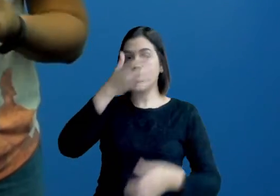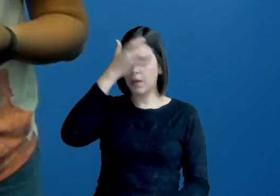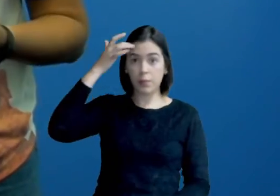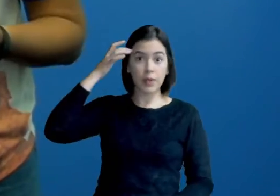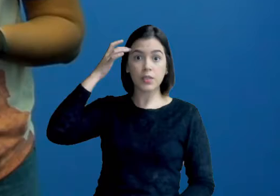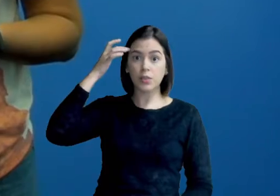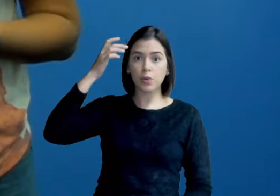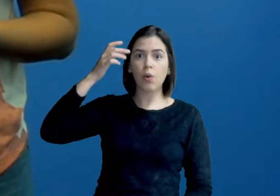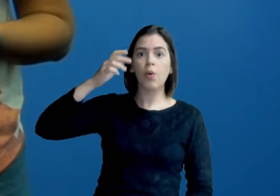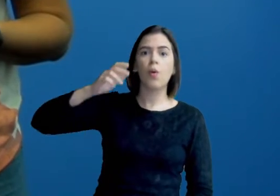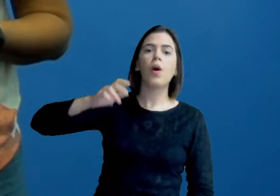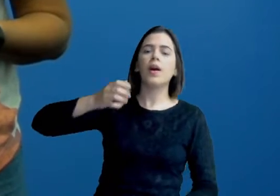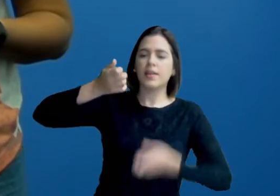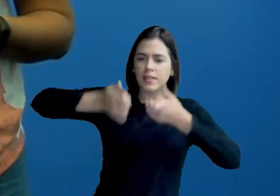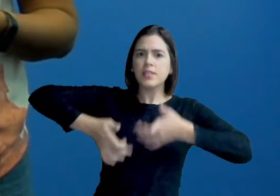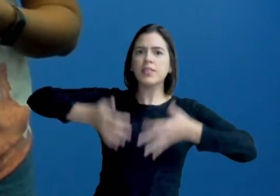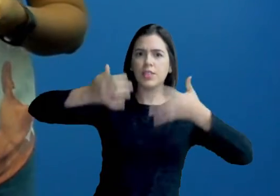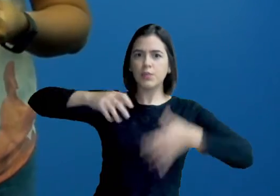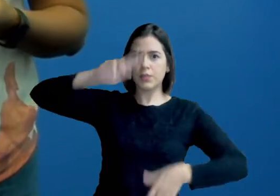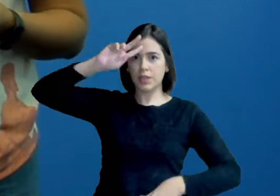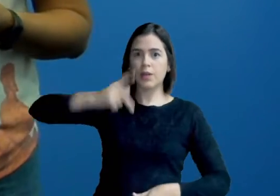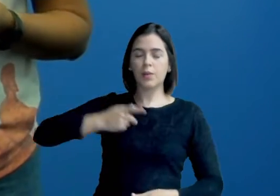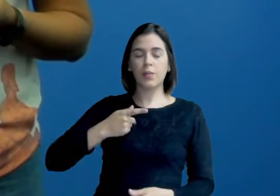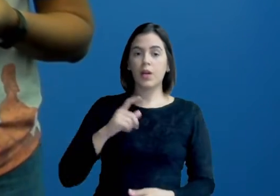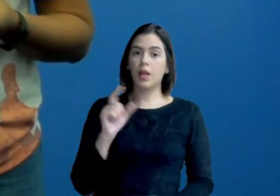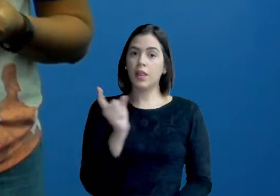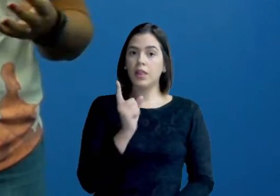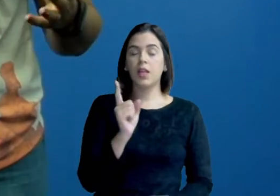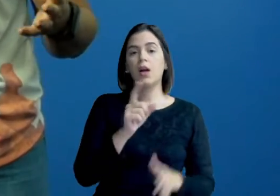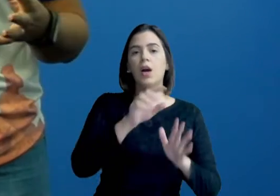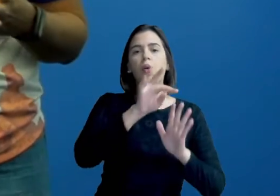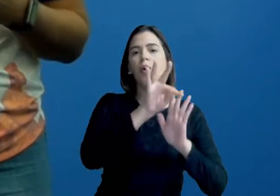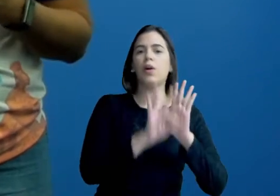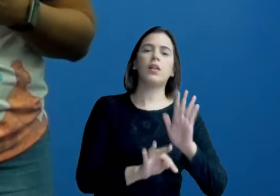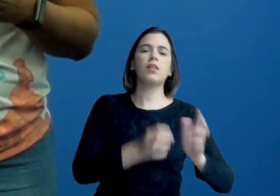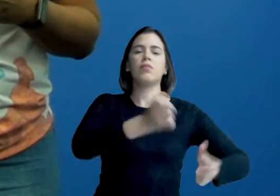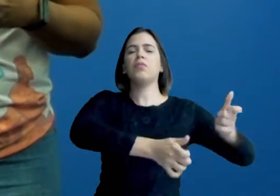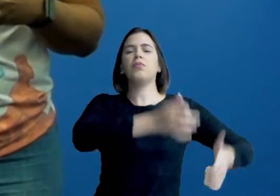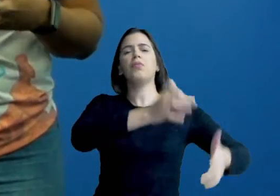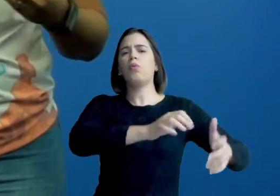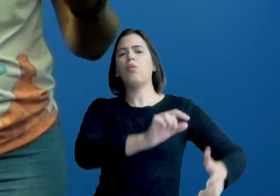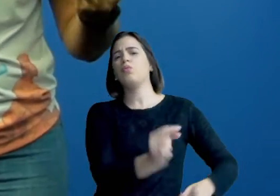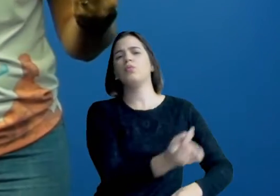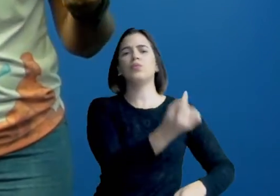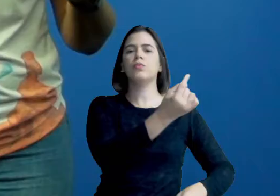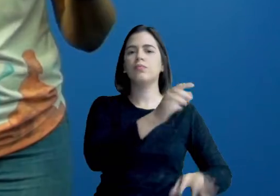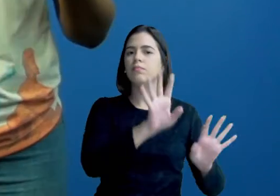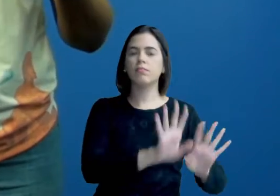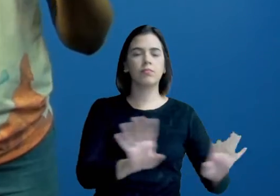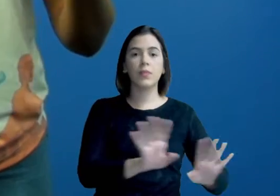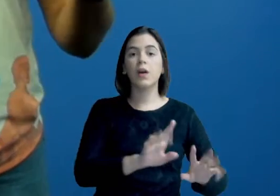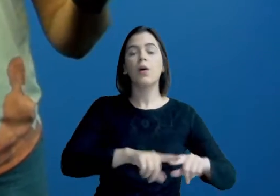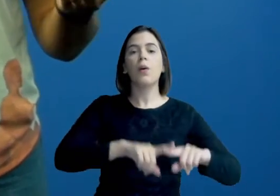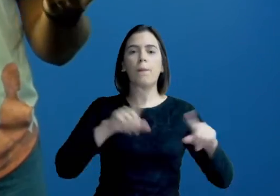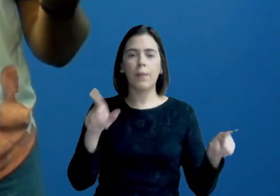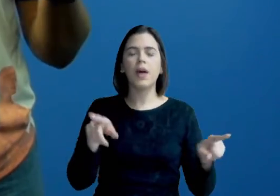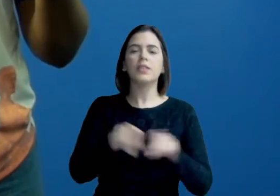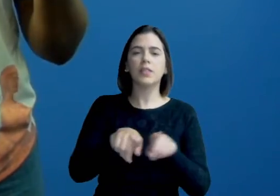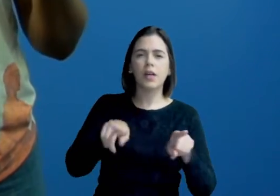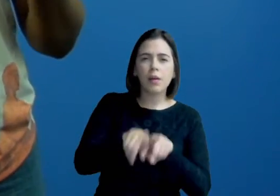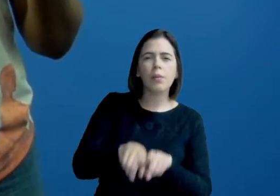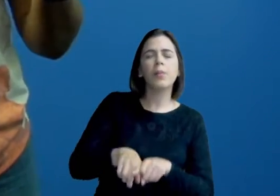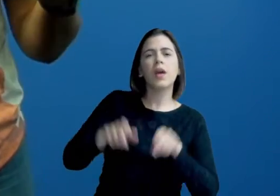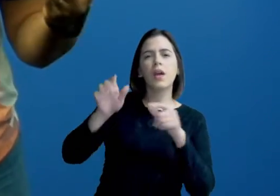de quem conta, tá? Então, nem sempre é uma narrativa nua e crua, sabe? Ela tem aquela